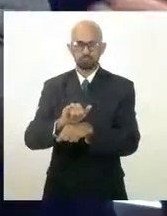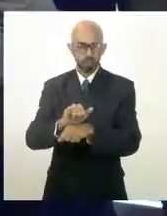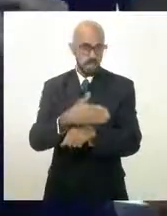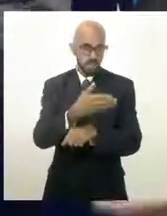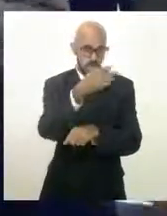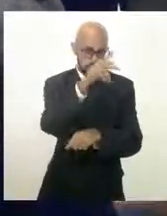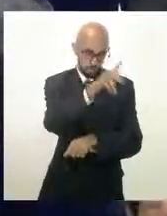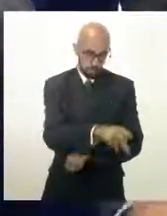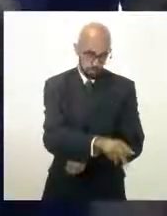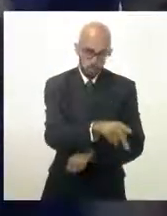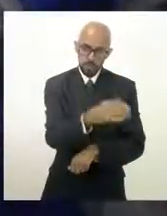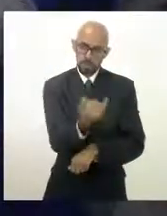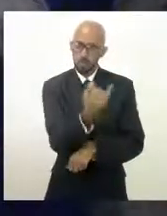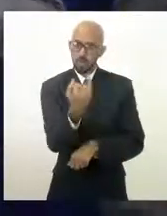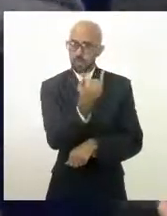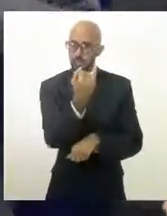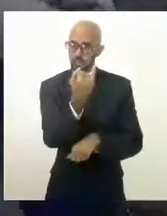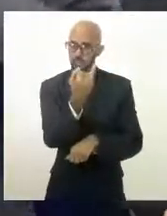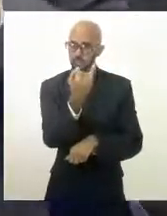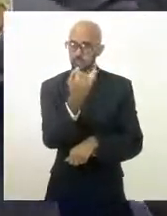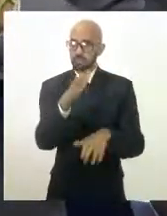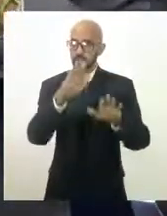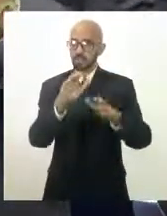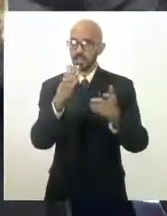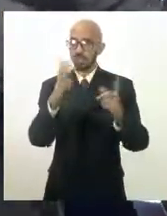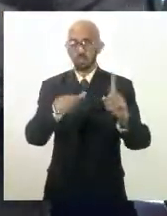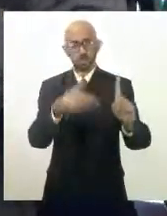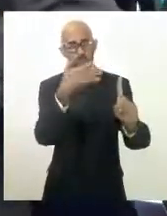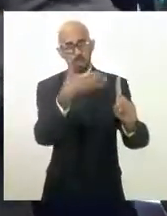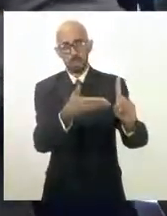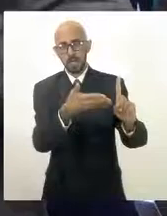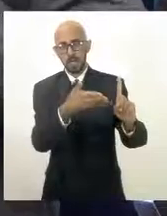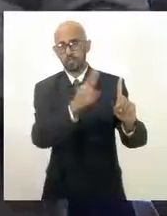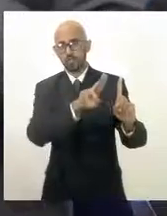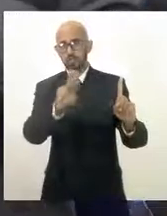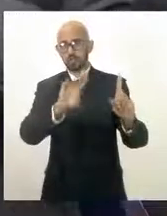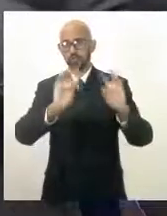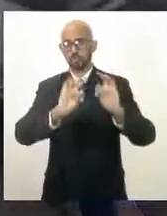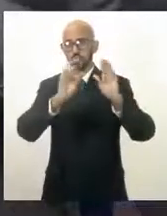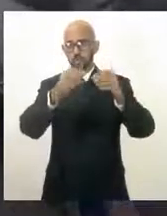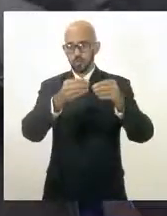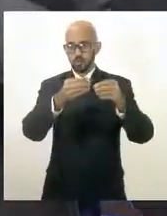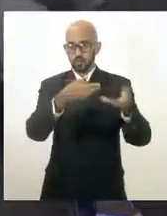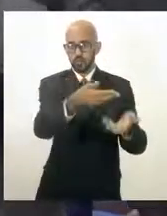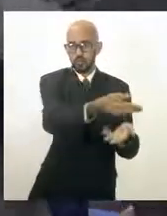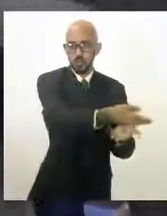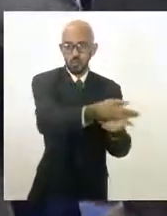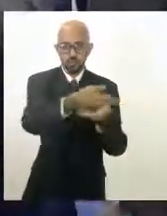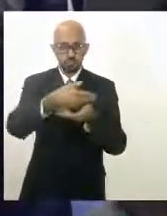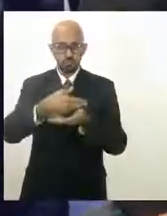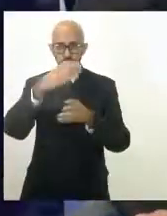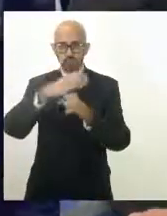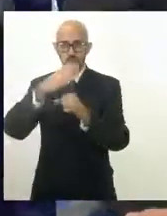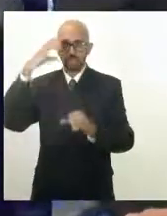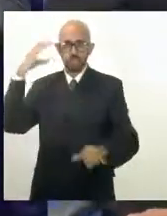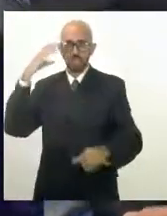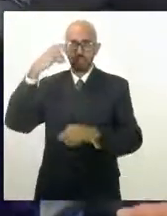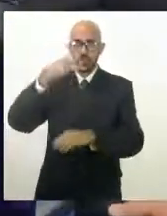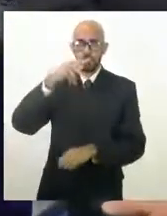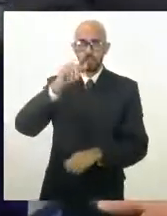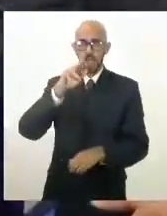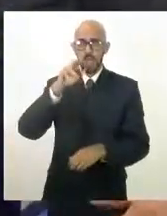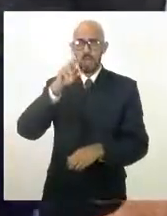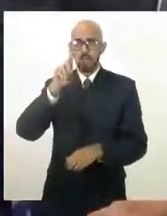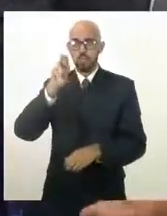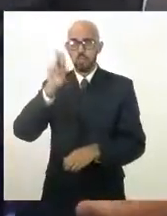Mas quero fazer aqui uma homenagem em nome de todos e todas. Convido o engenheiro Pádua para estar conosco aqui